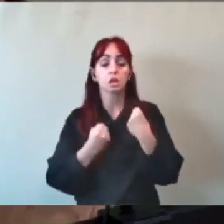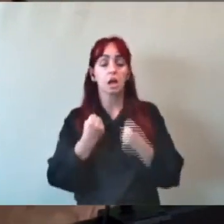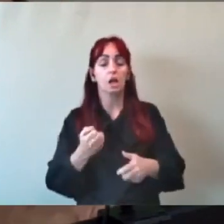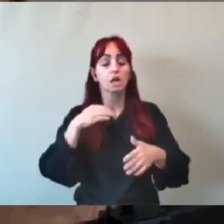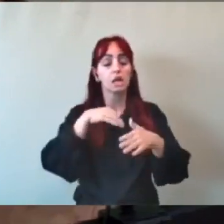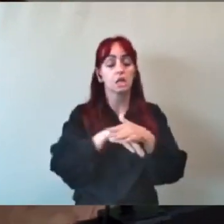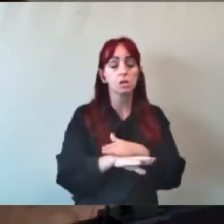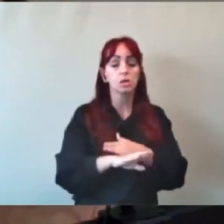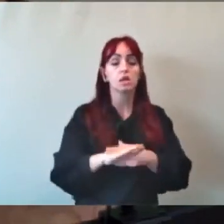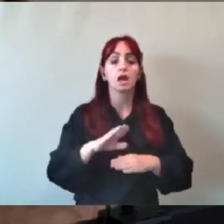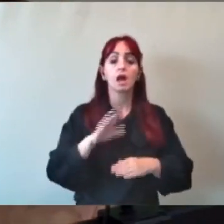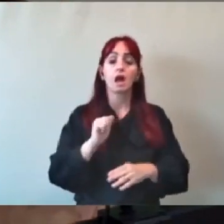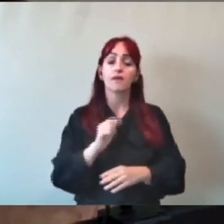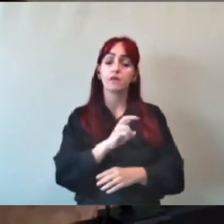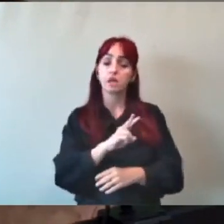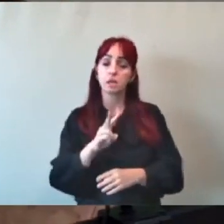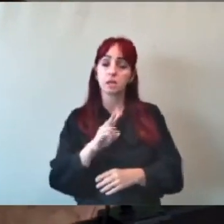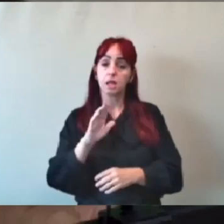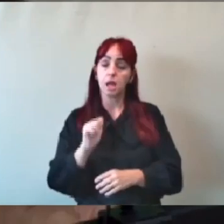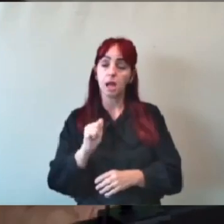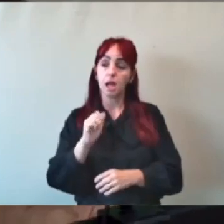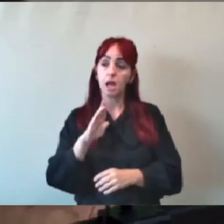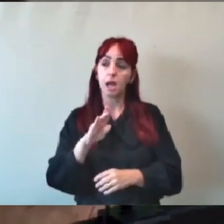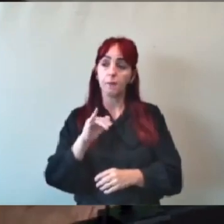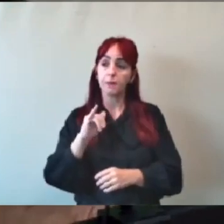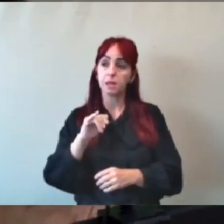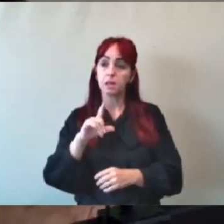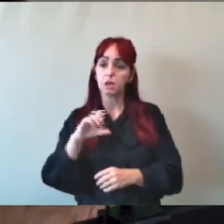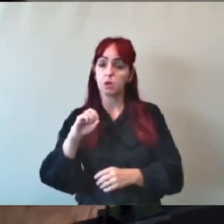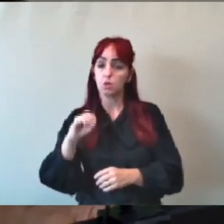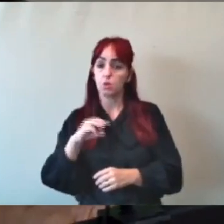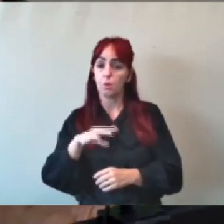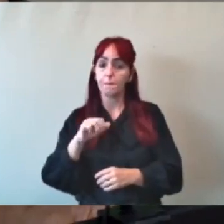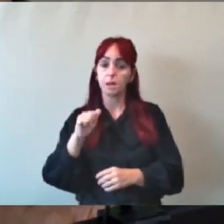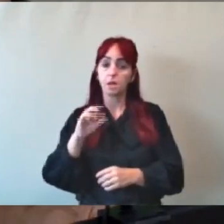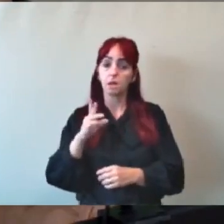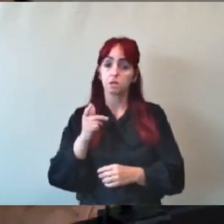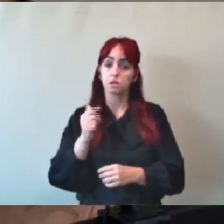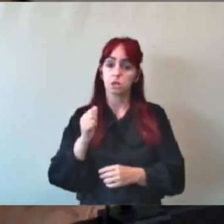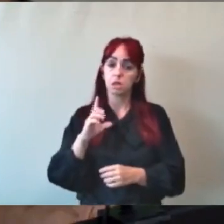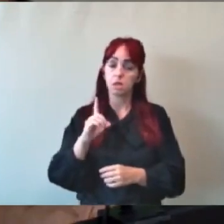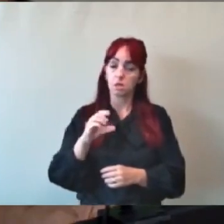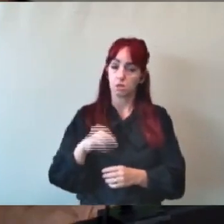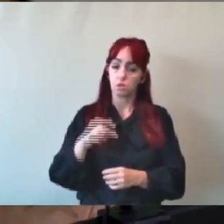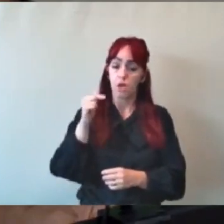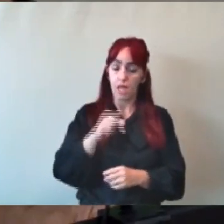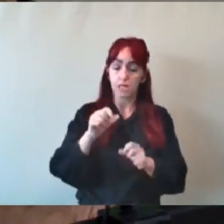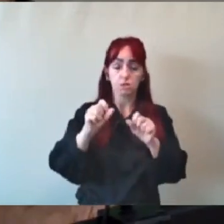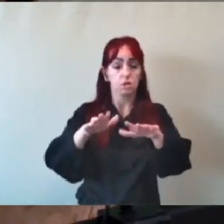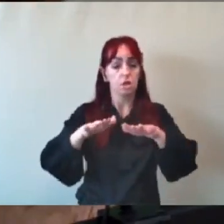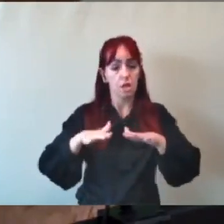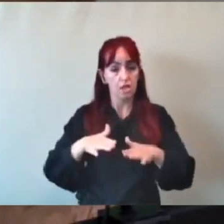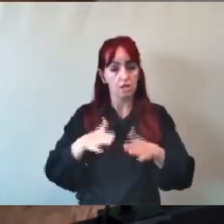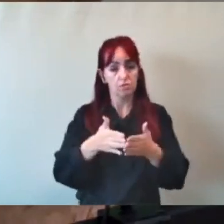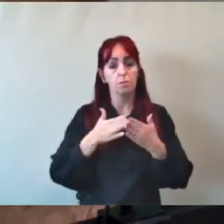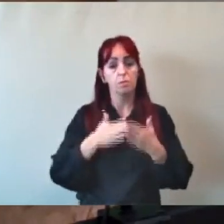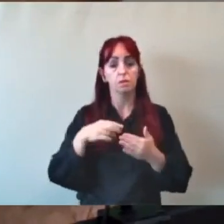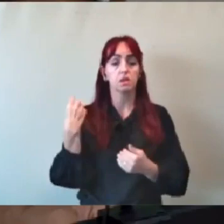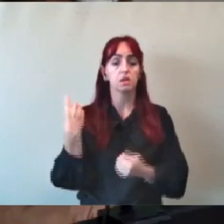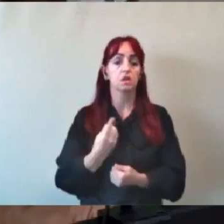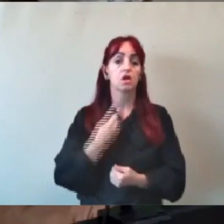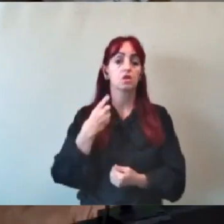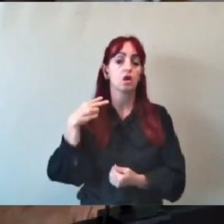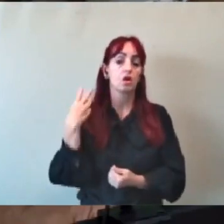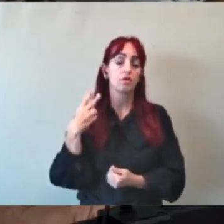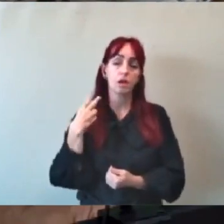Machado. Essa audiência pública foi solicitada pelo nosso amigo vereador